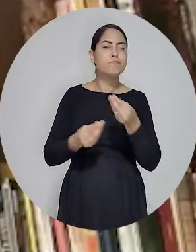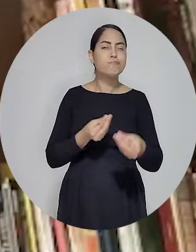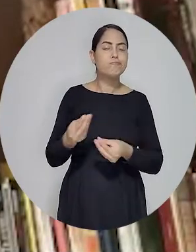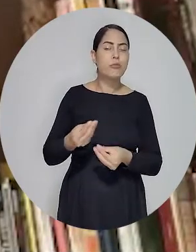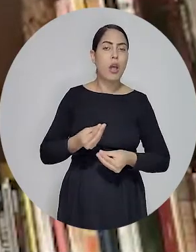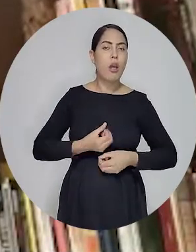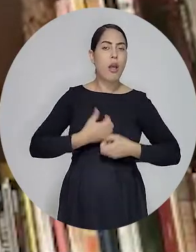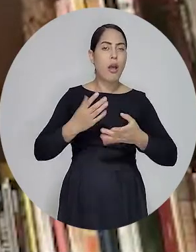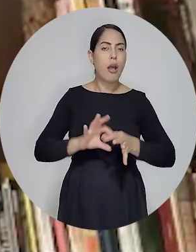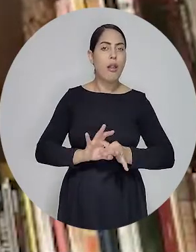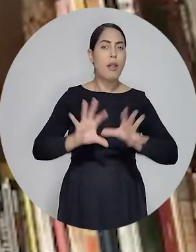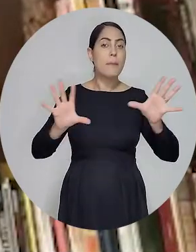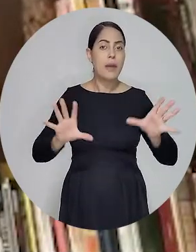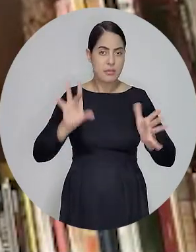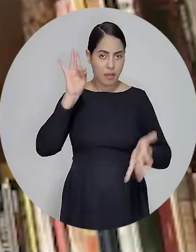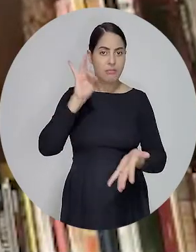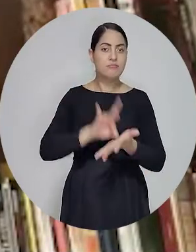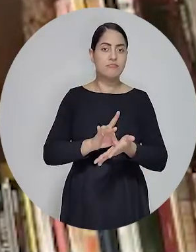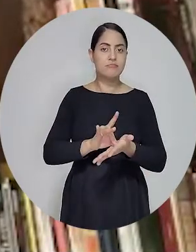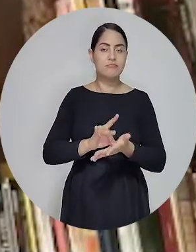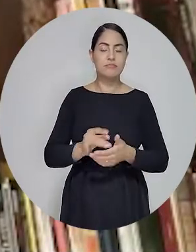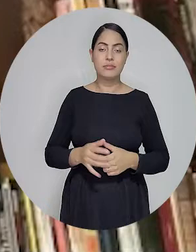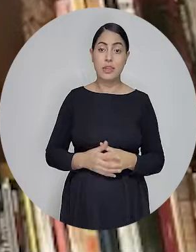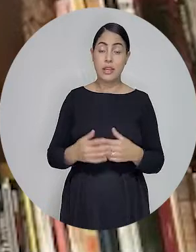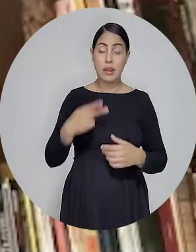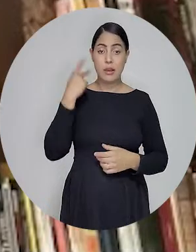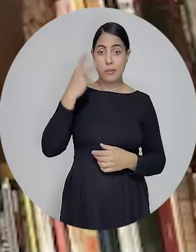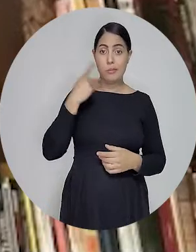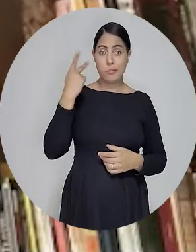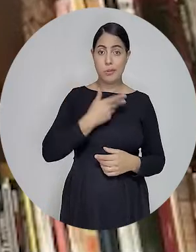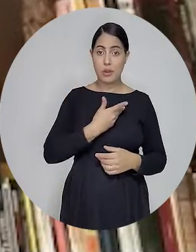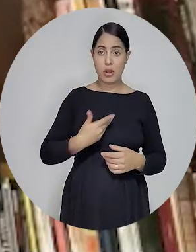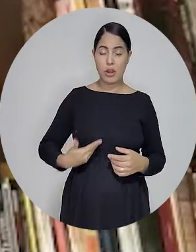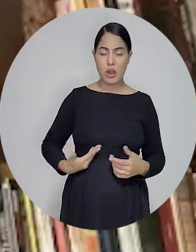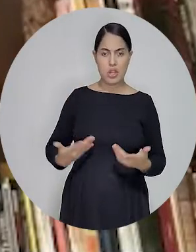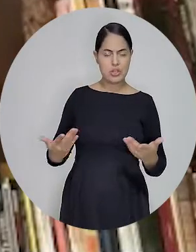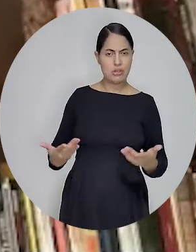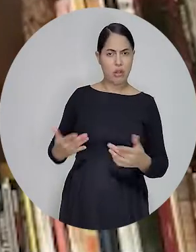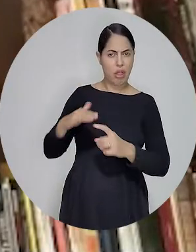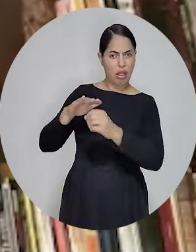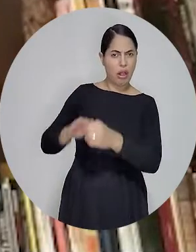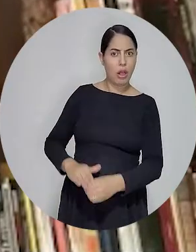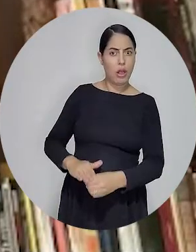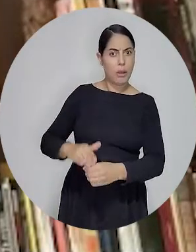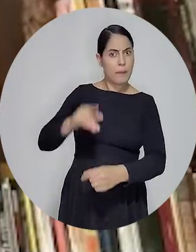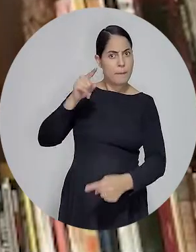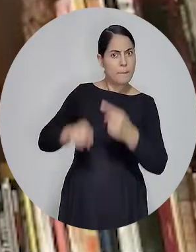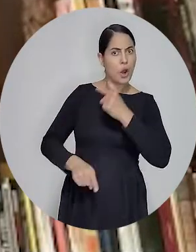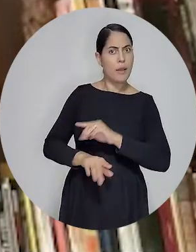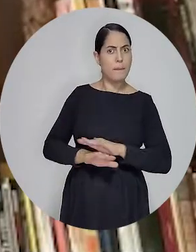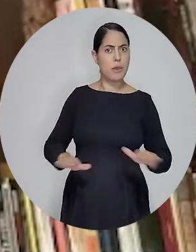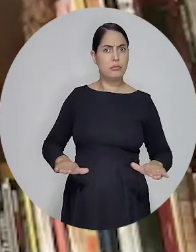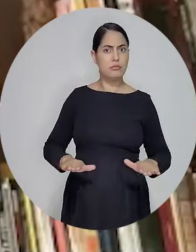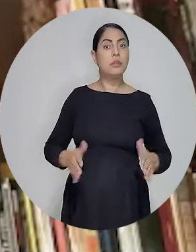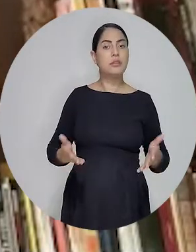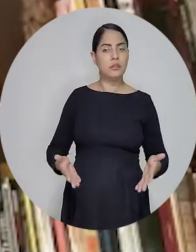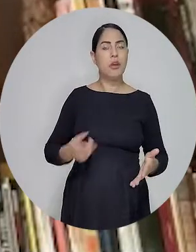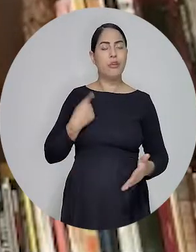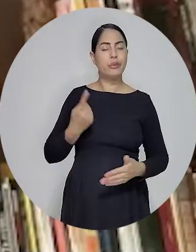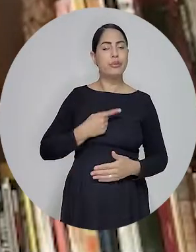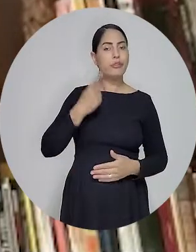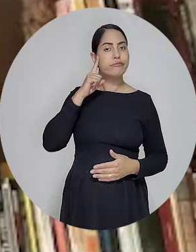a proteção da liberdade de expressão e impedir as políticas de inibição que muitas vezes nós vemos no dia a